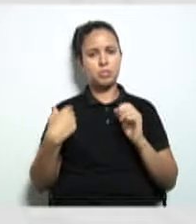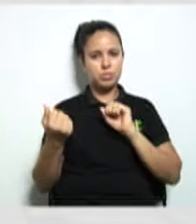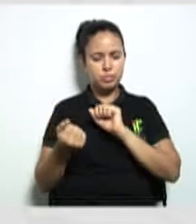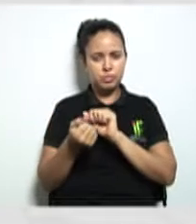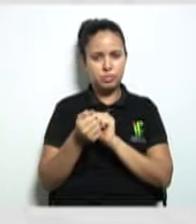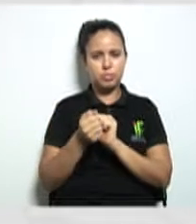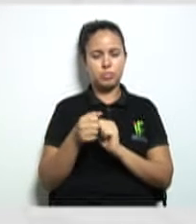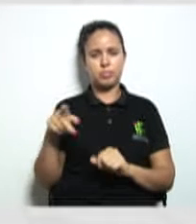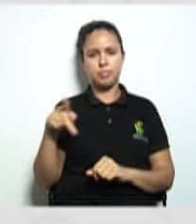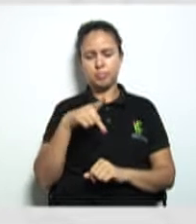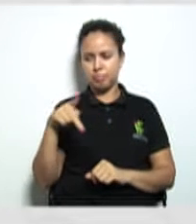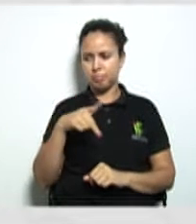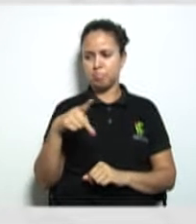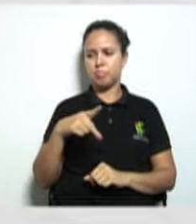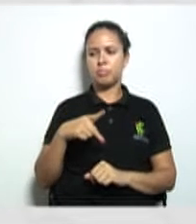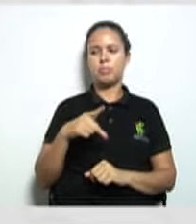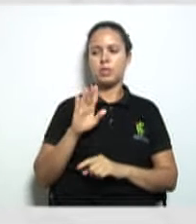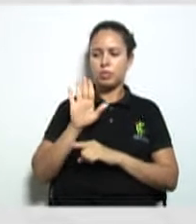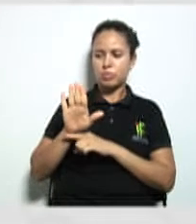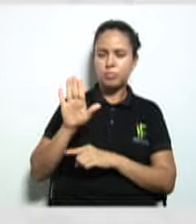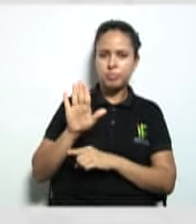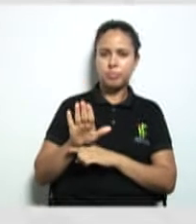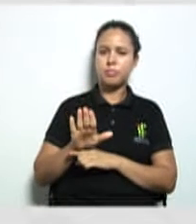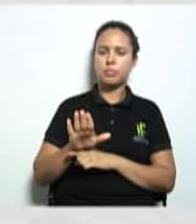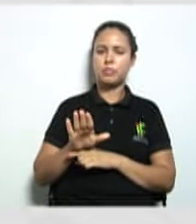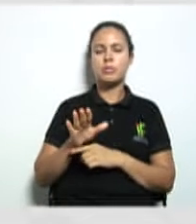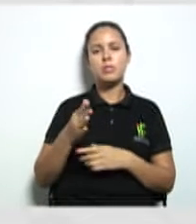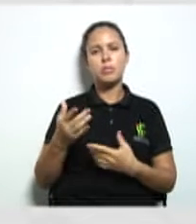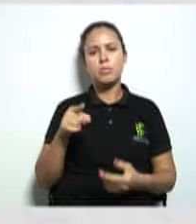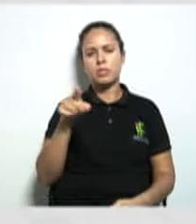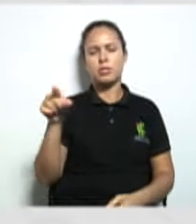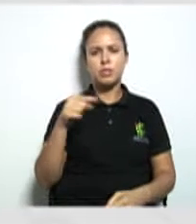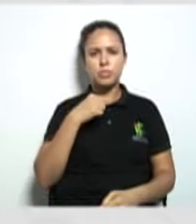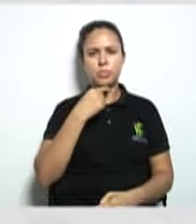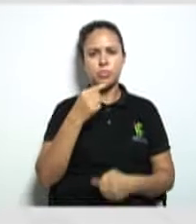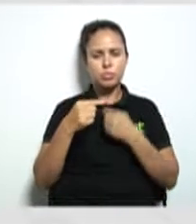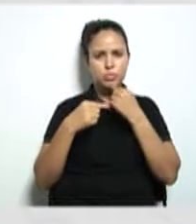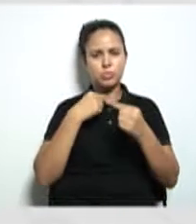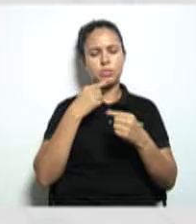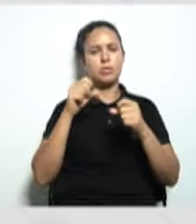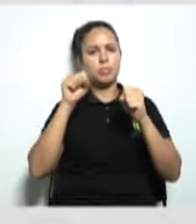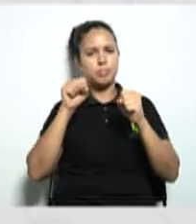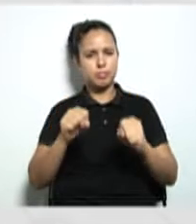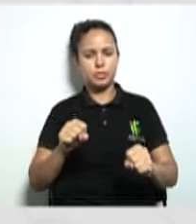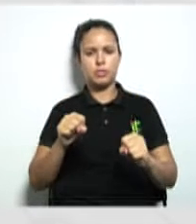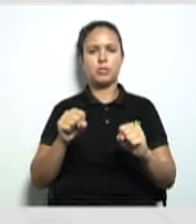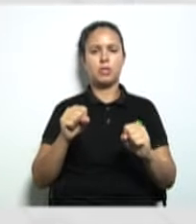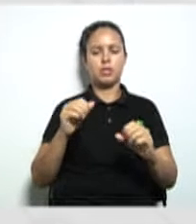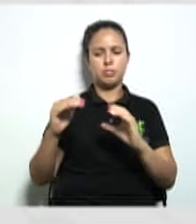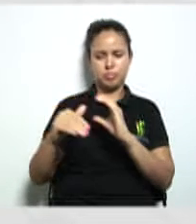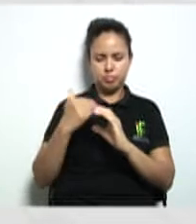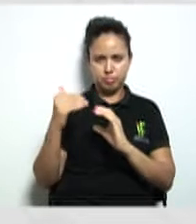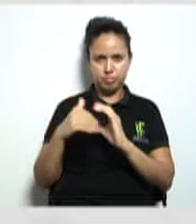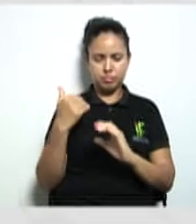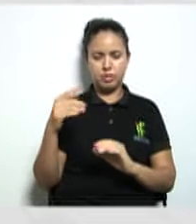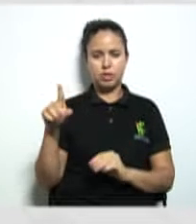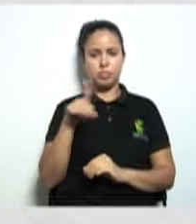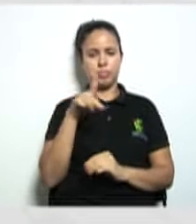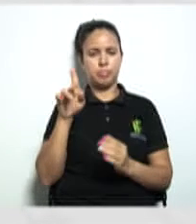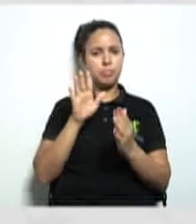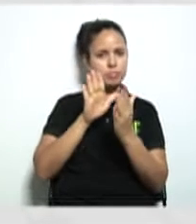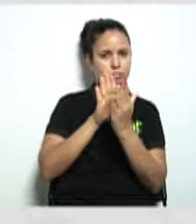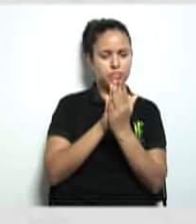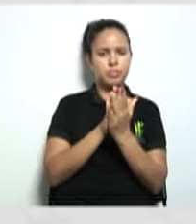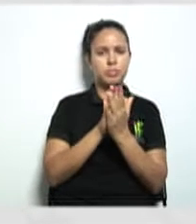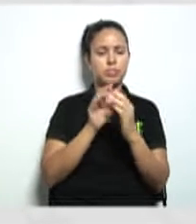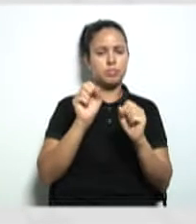professora Marisete. Eu espero que vocês, qualquer dúvida que tenham, não hesitem em pedir para o professor presencial